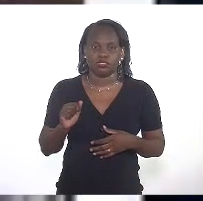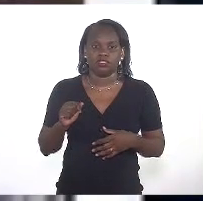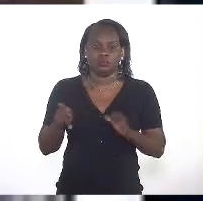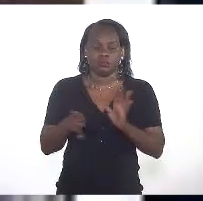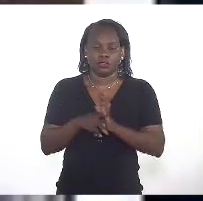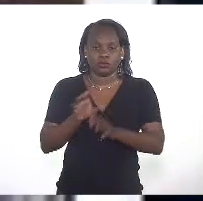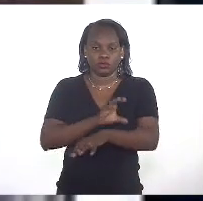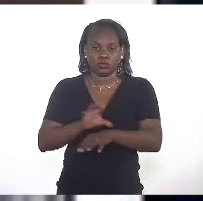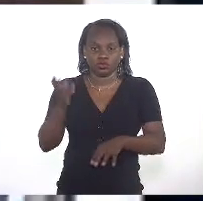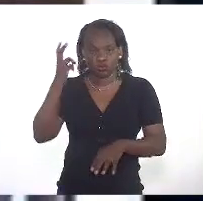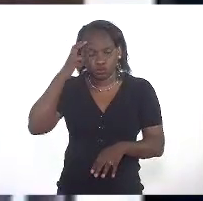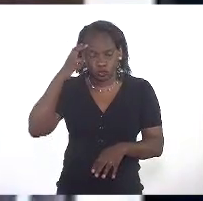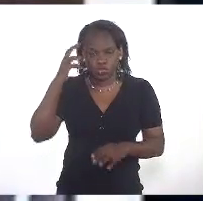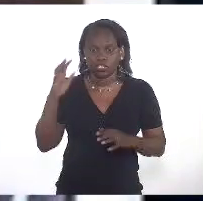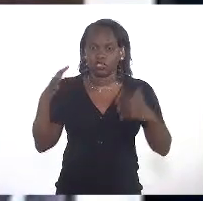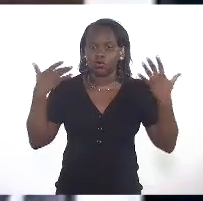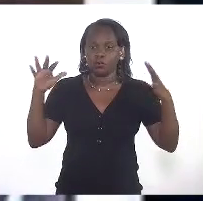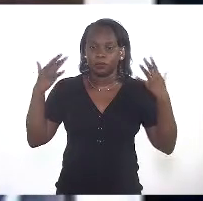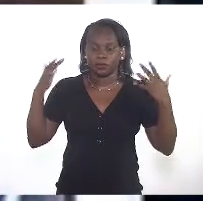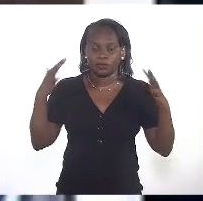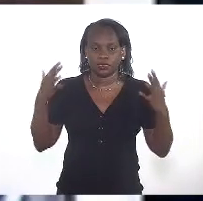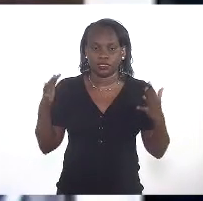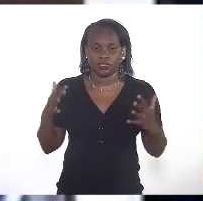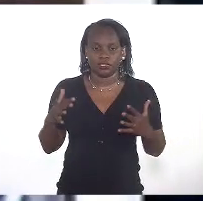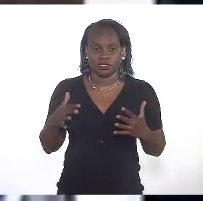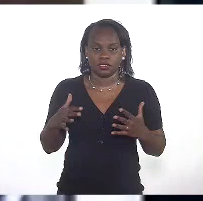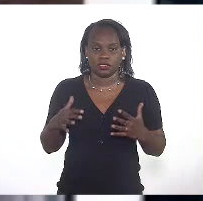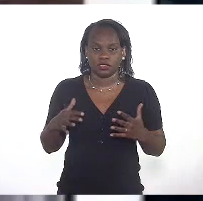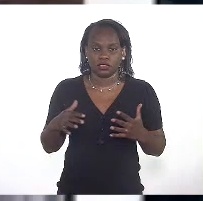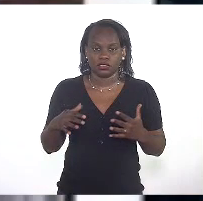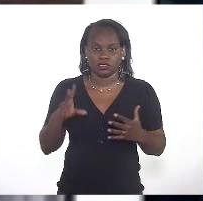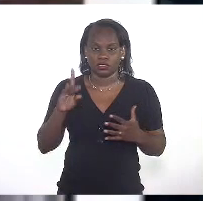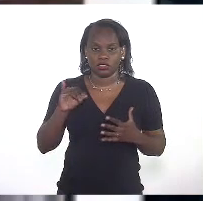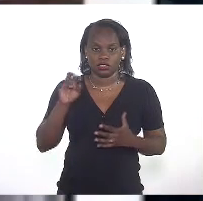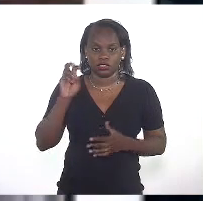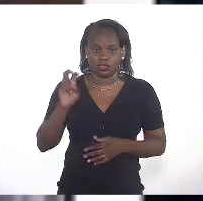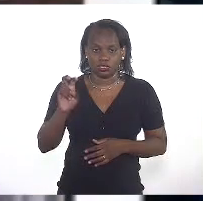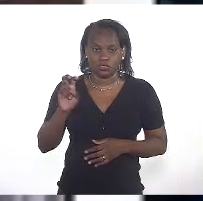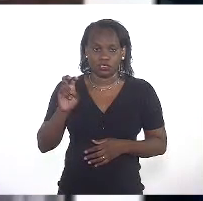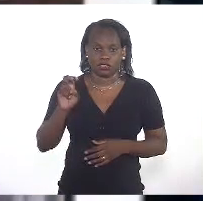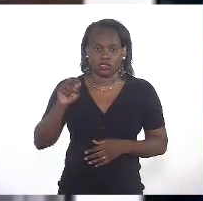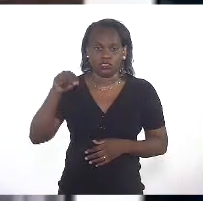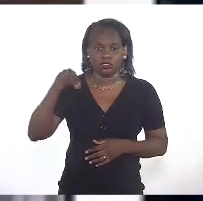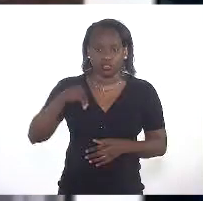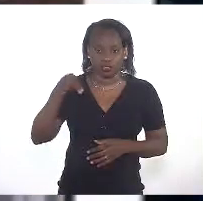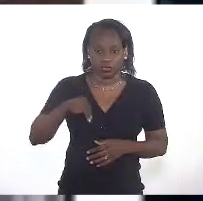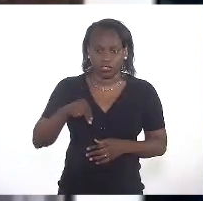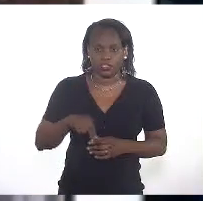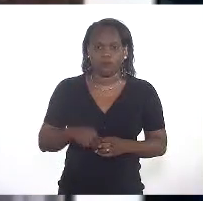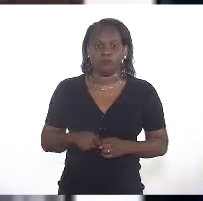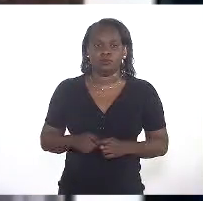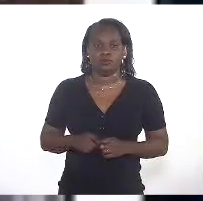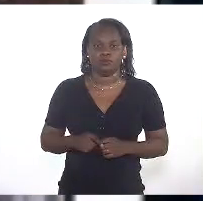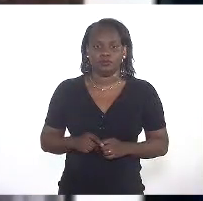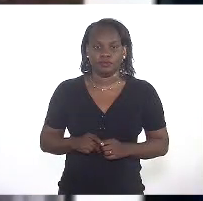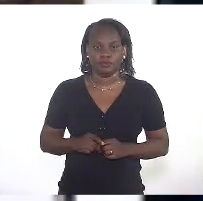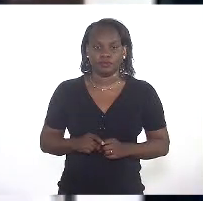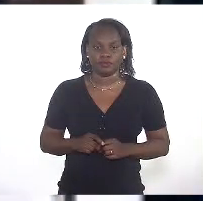Cultura, que é comemorado exatamente no dia 5 de novembro de cada